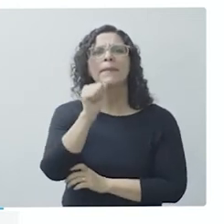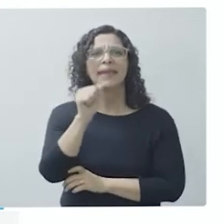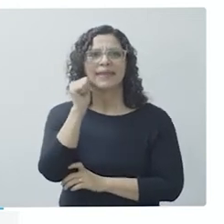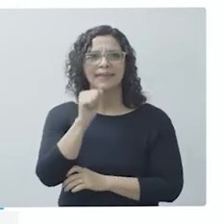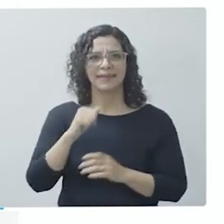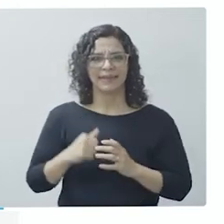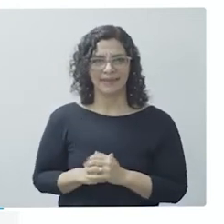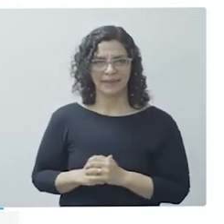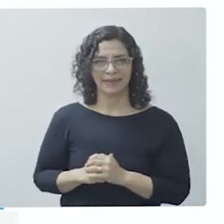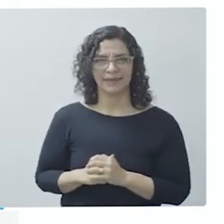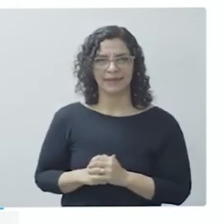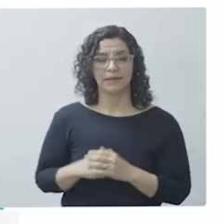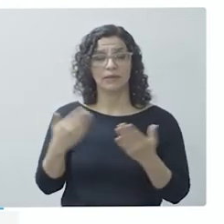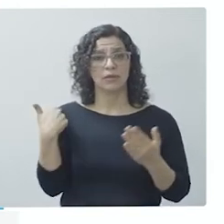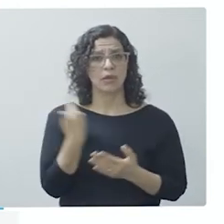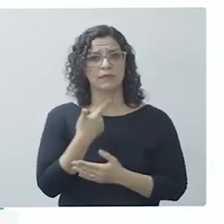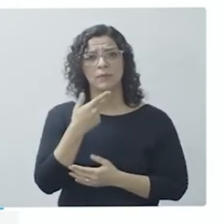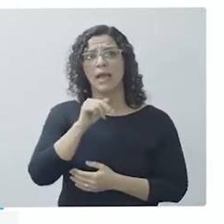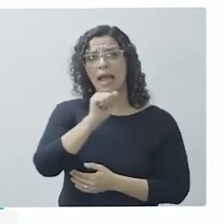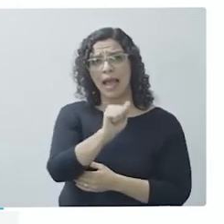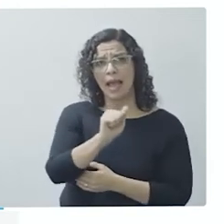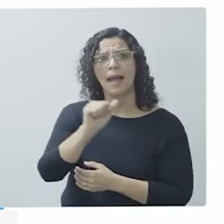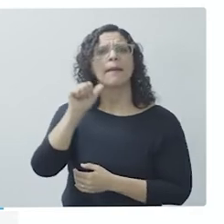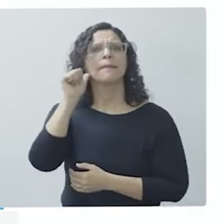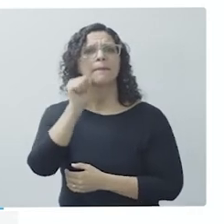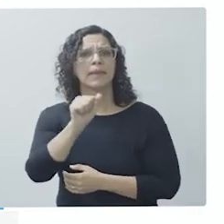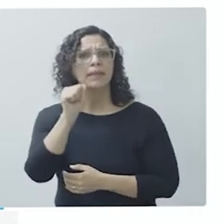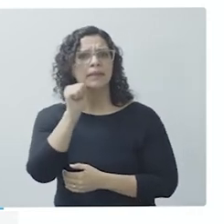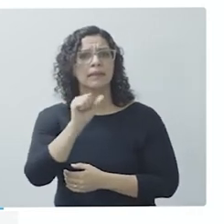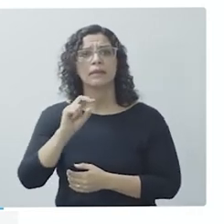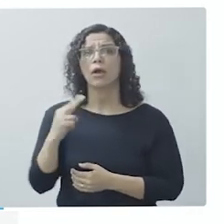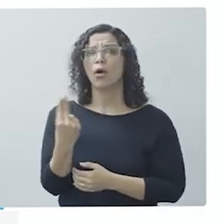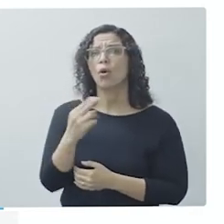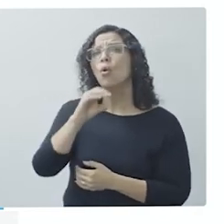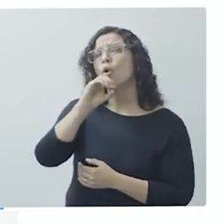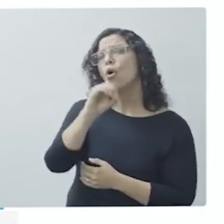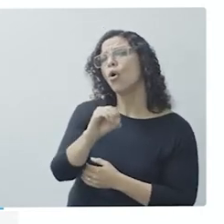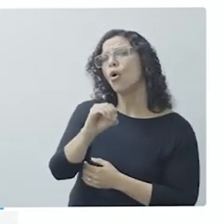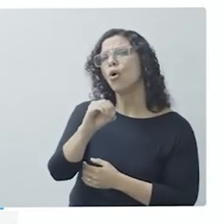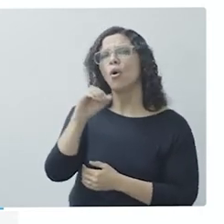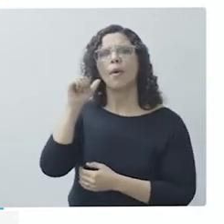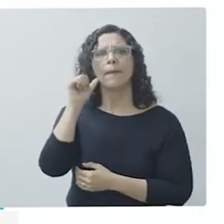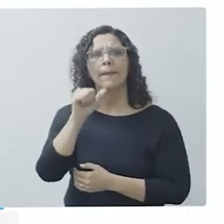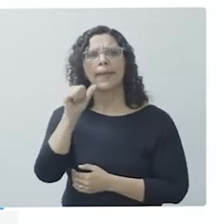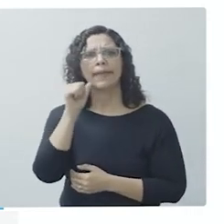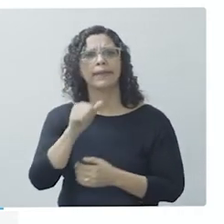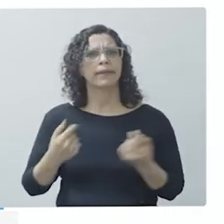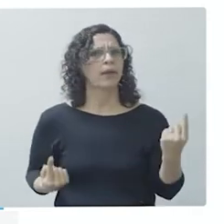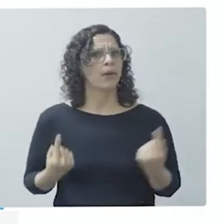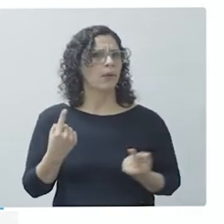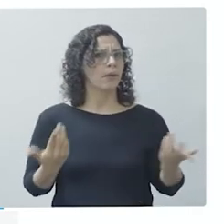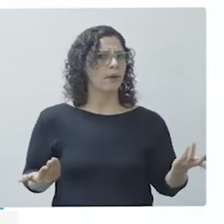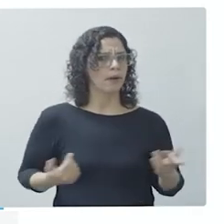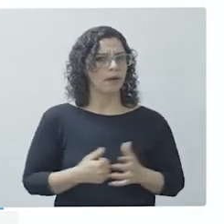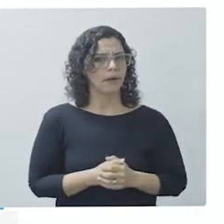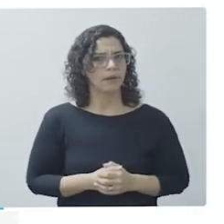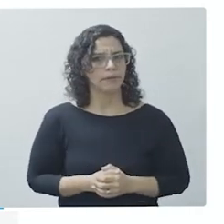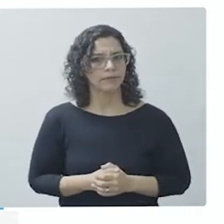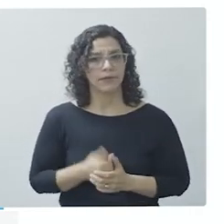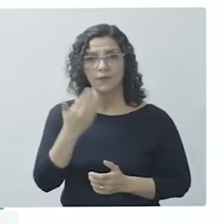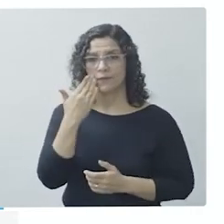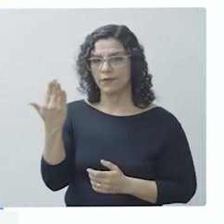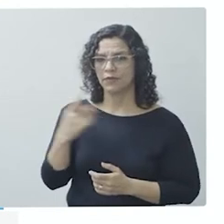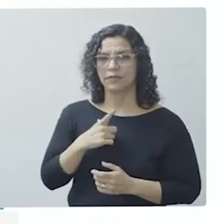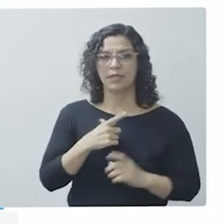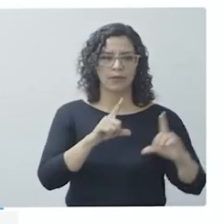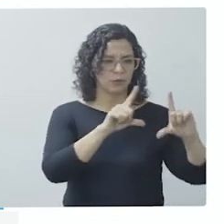uma menina. Nós falamos a menina ou o menina. Olhem lá,